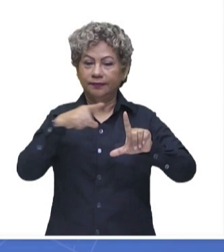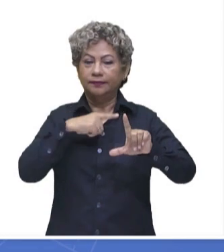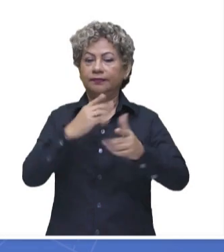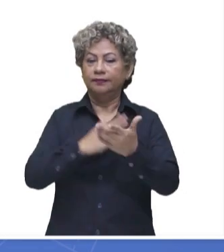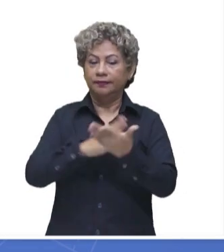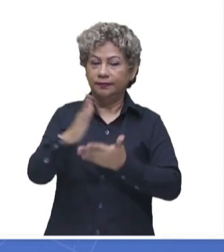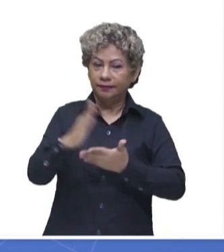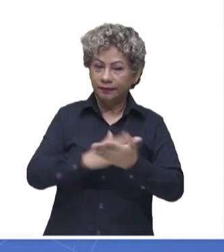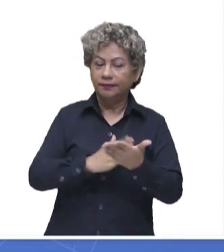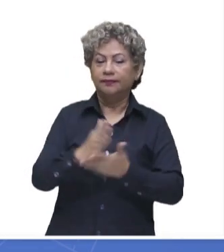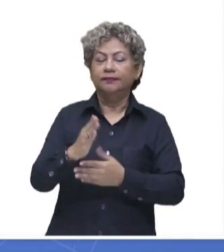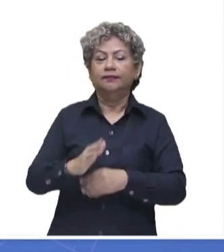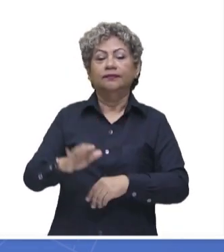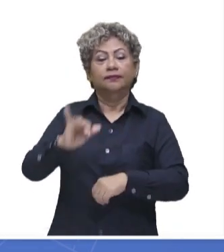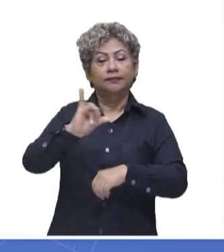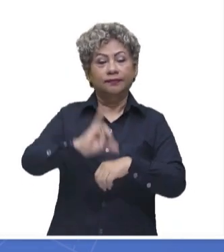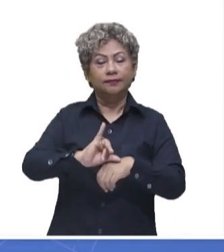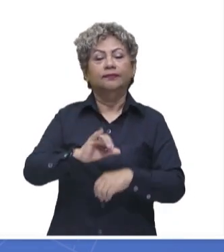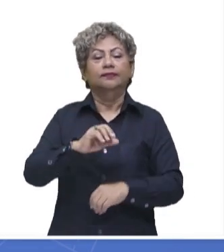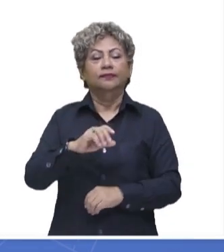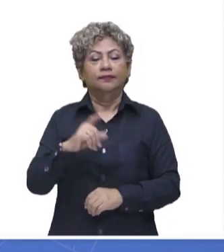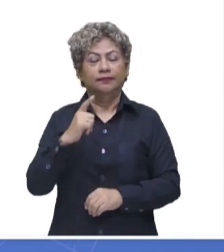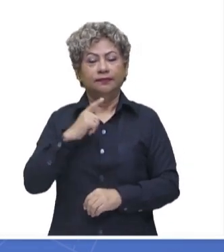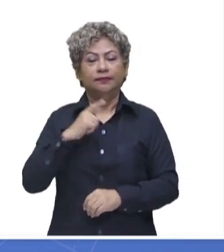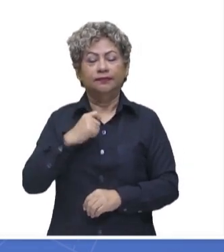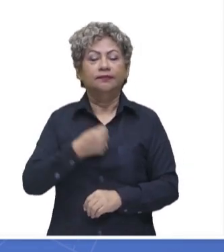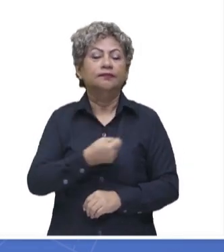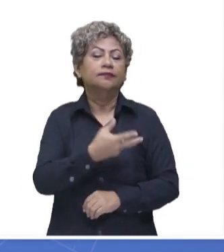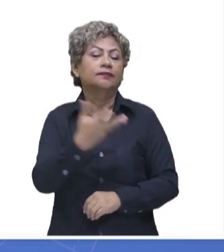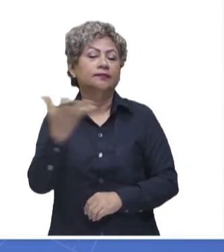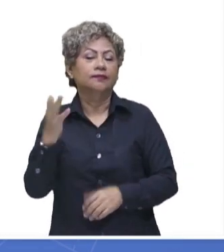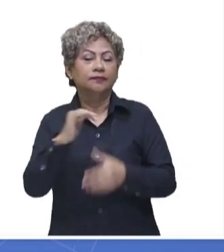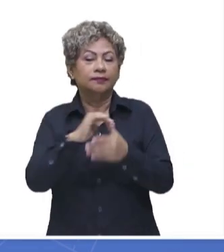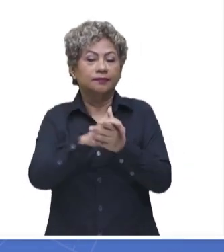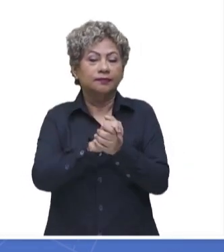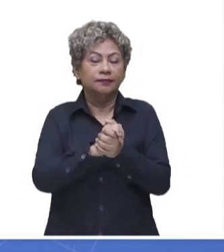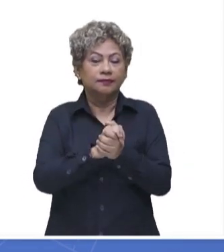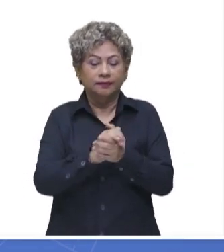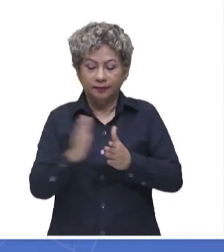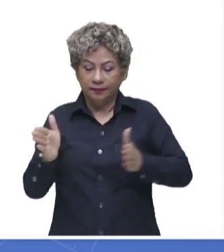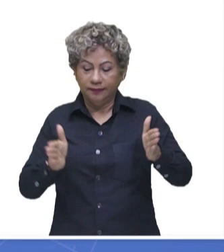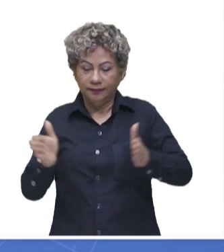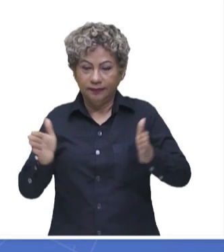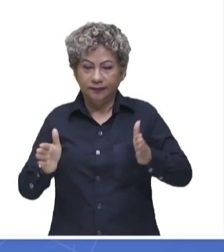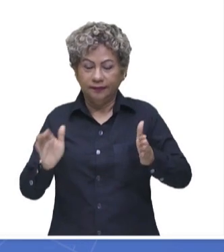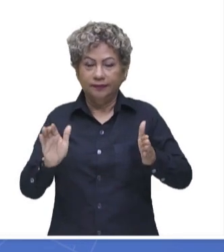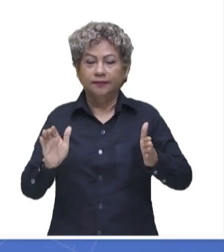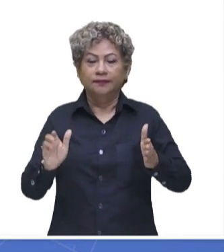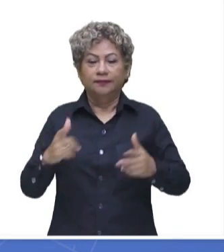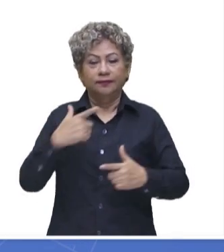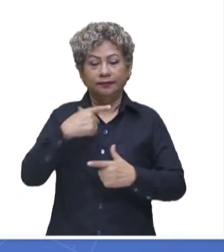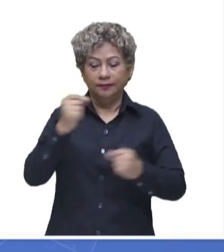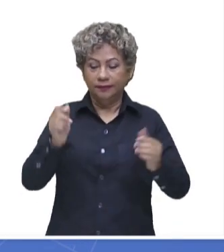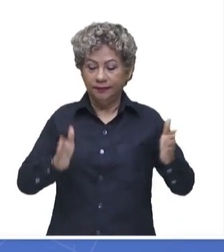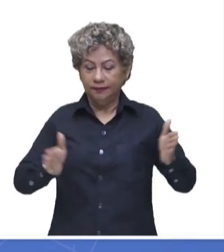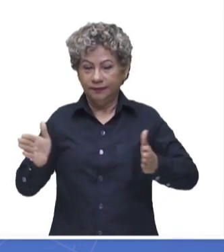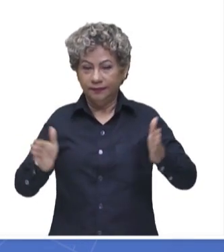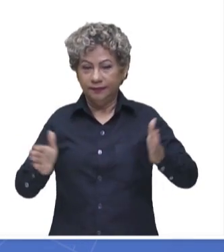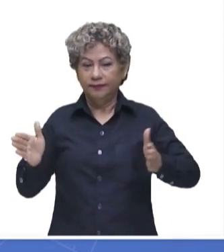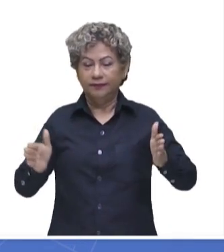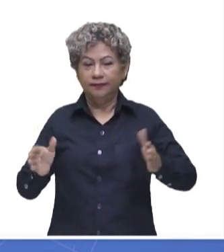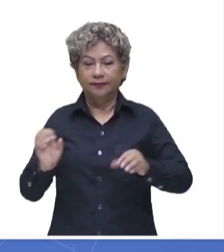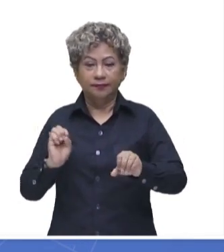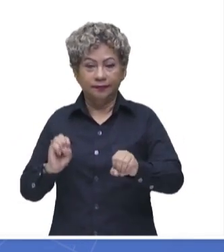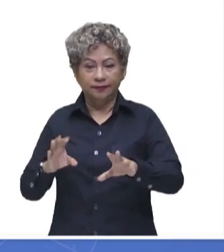que registraram aí o número de casamentos do período de agosto a dezembro de 2013, tá bom? Vamos ver qual vai ser a